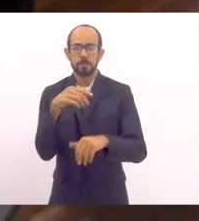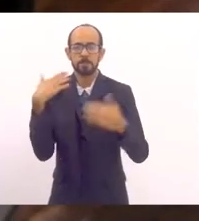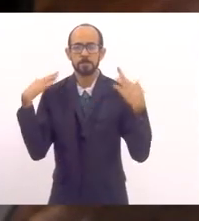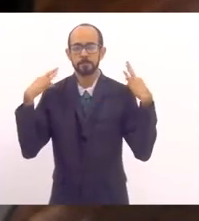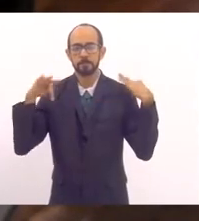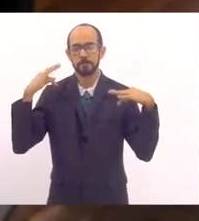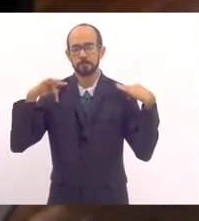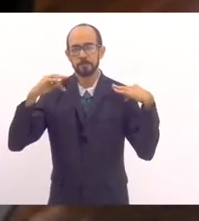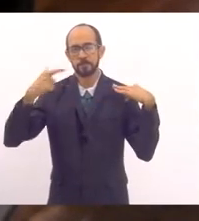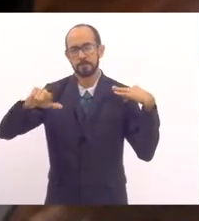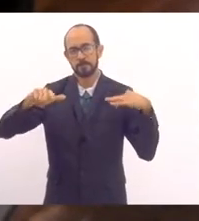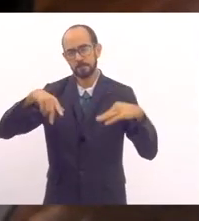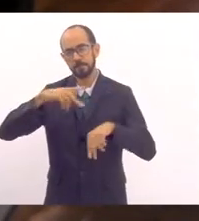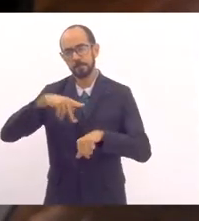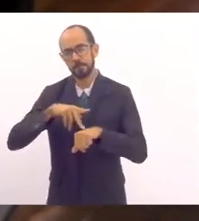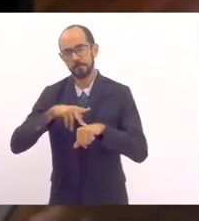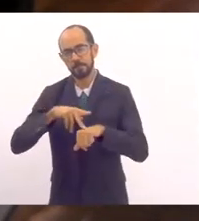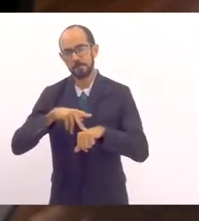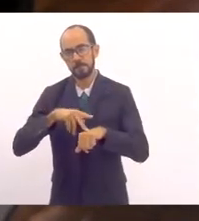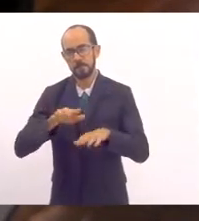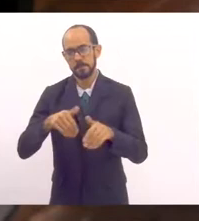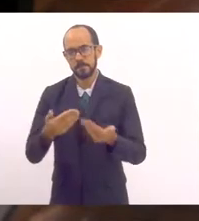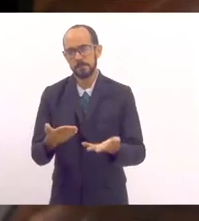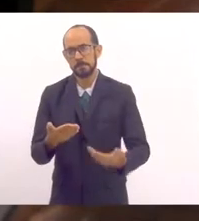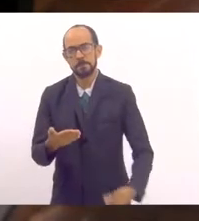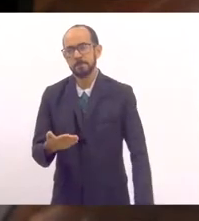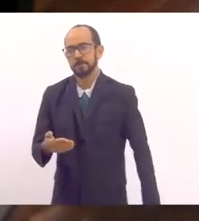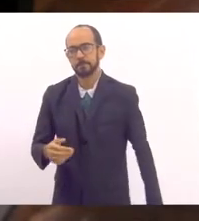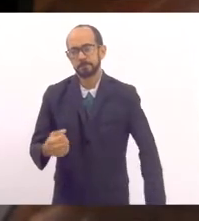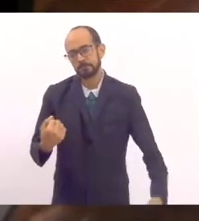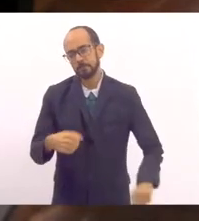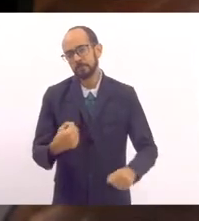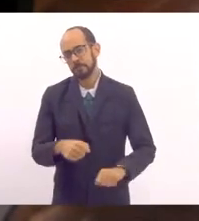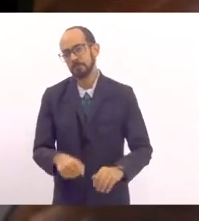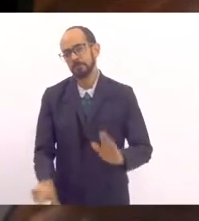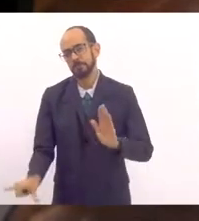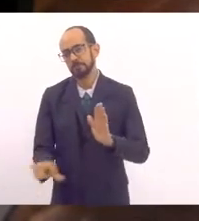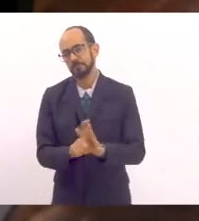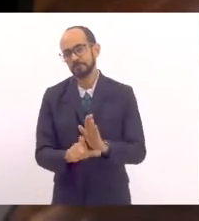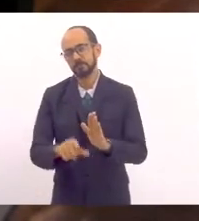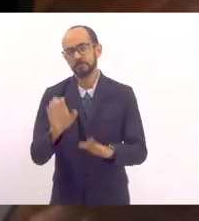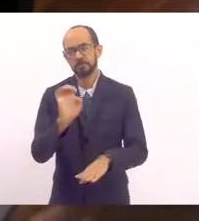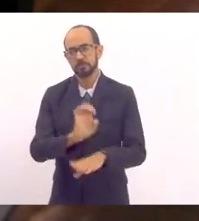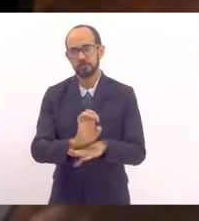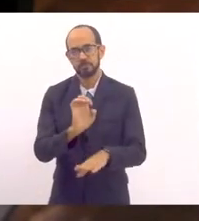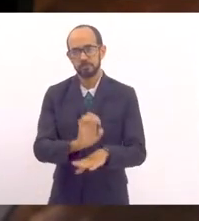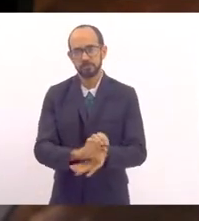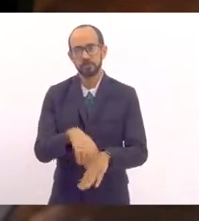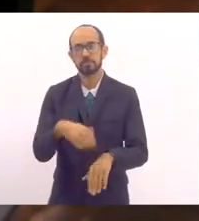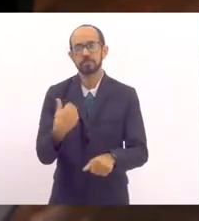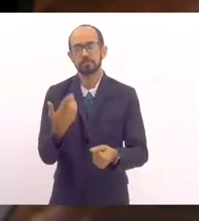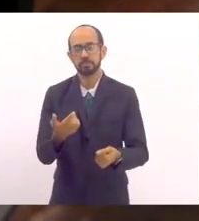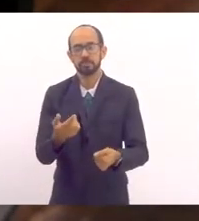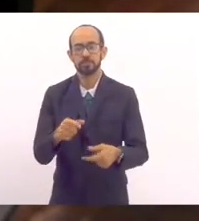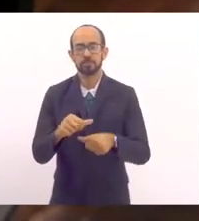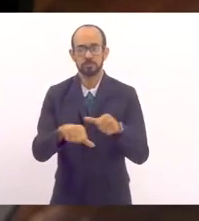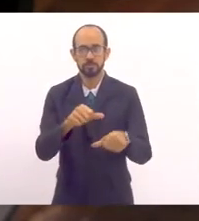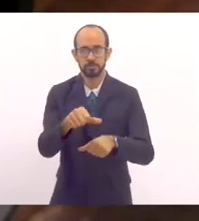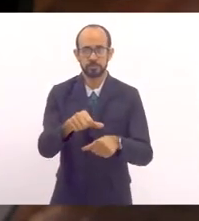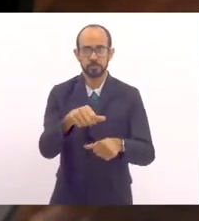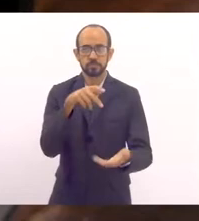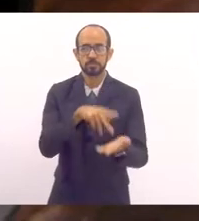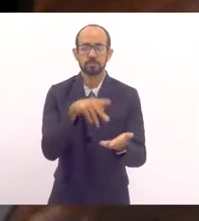gente precisa, sim, através de uma lei estadual, dessa regulação que é proposta atualmente, a gente mudar